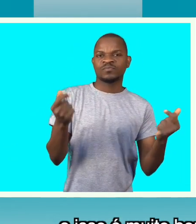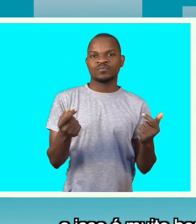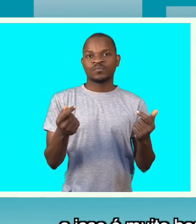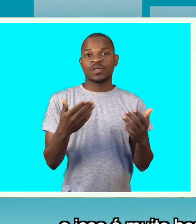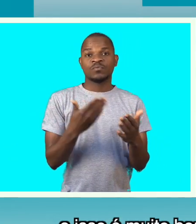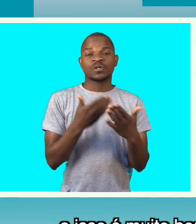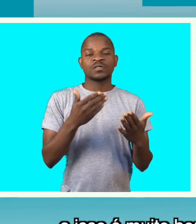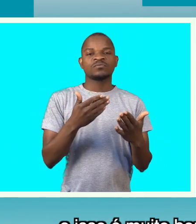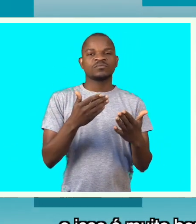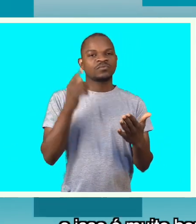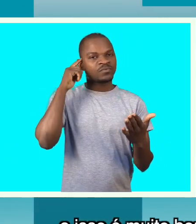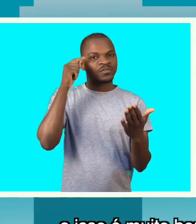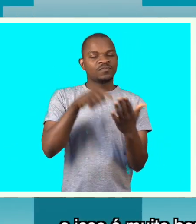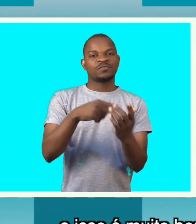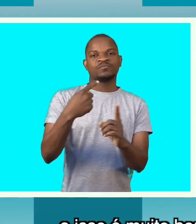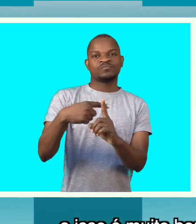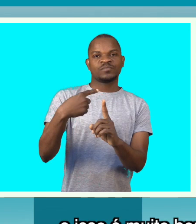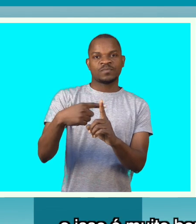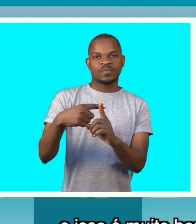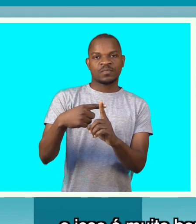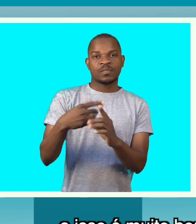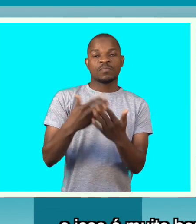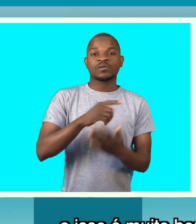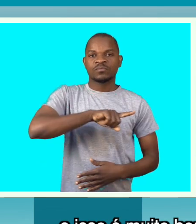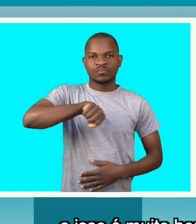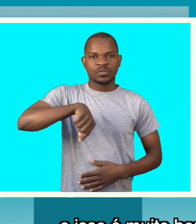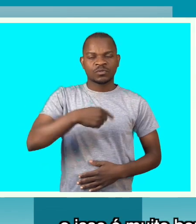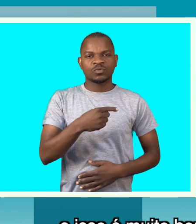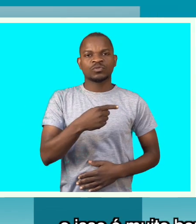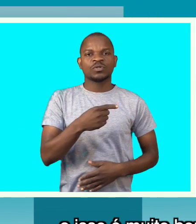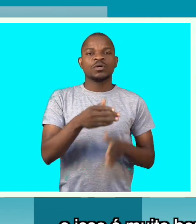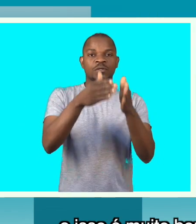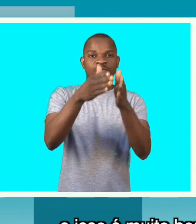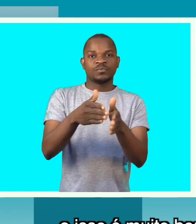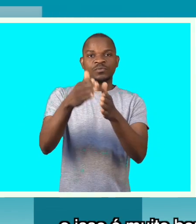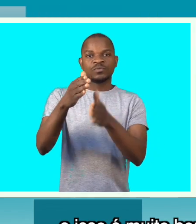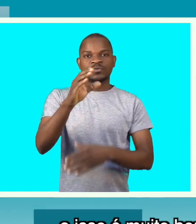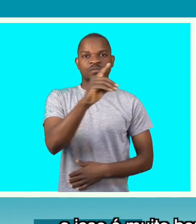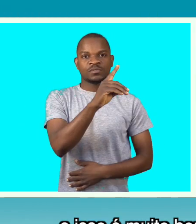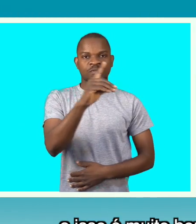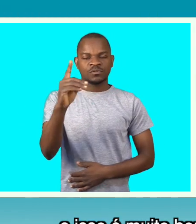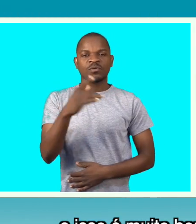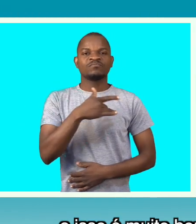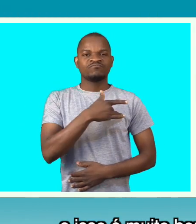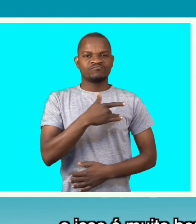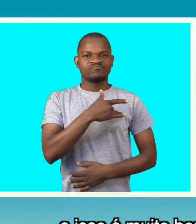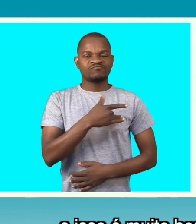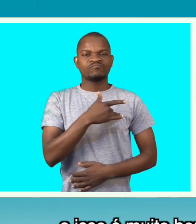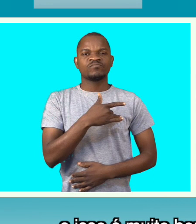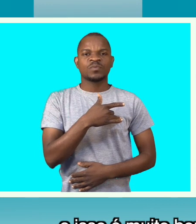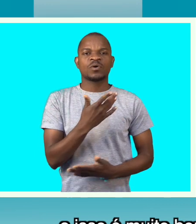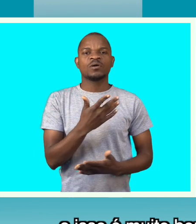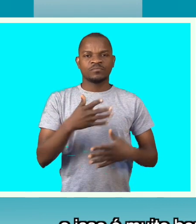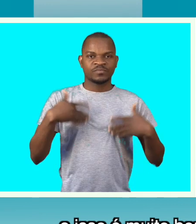a pularem. Isso é muito bom para nós também, como pessoas com deficiência, nos sentir